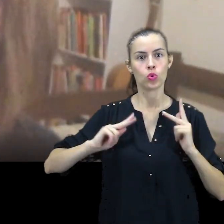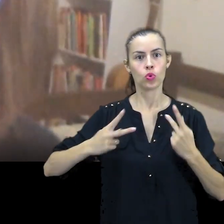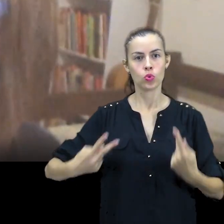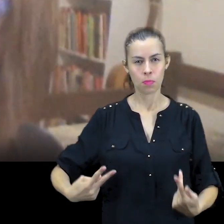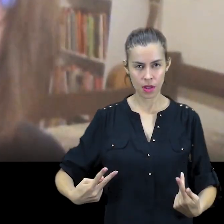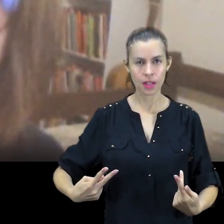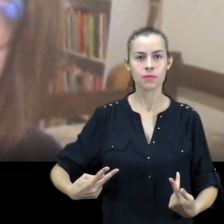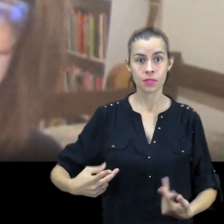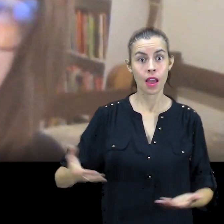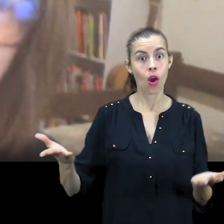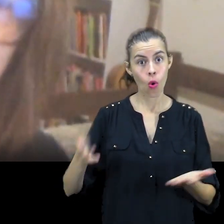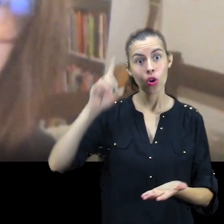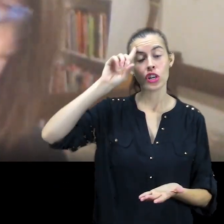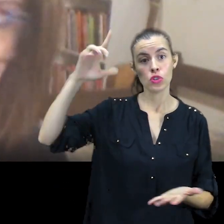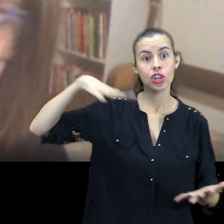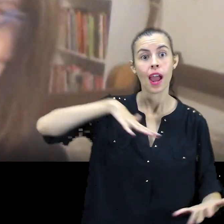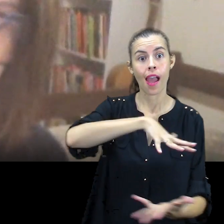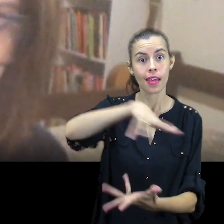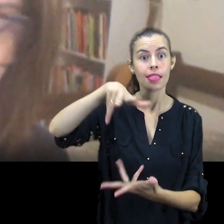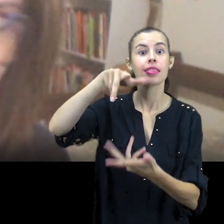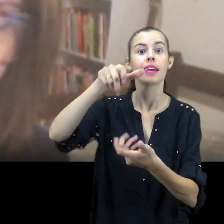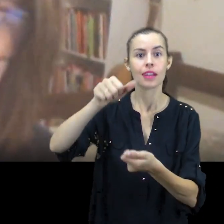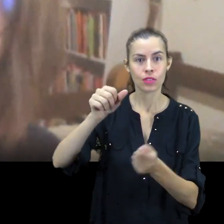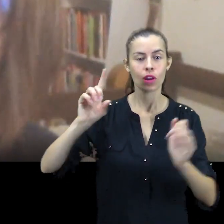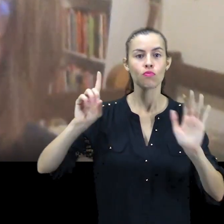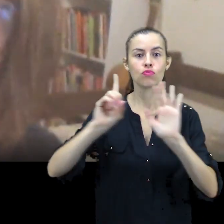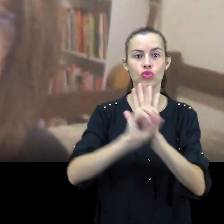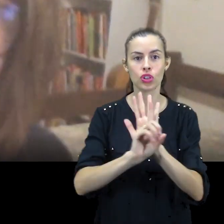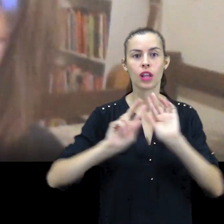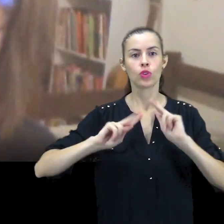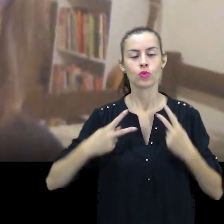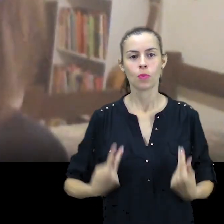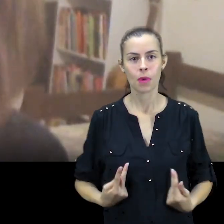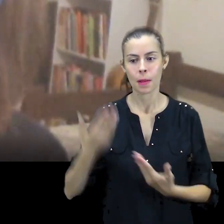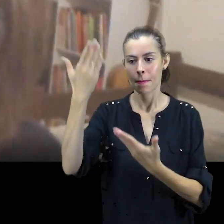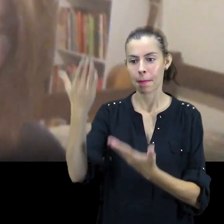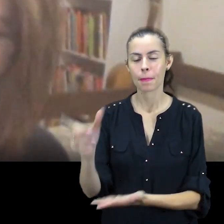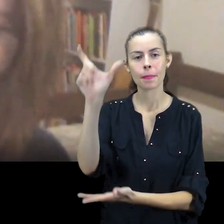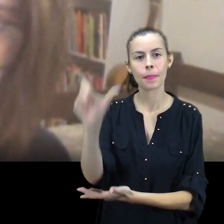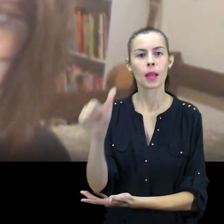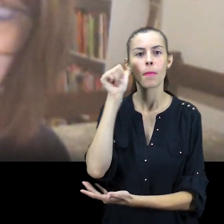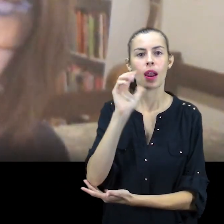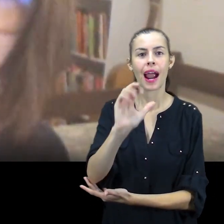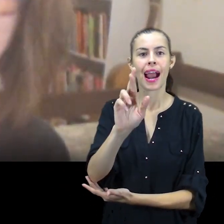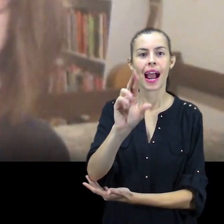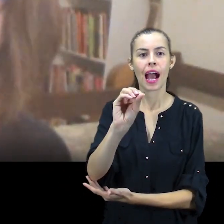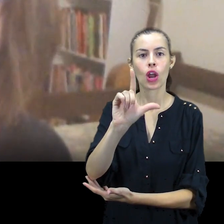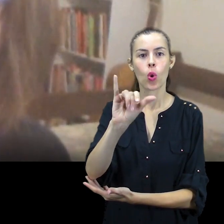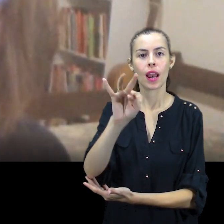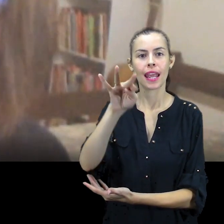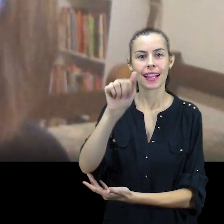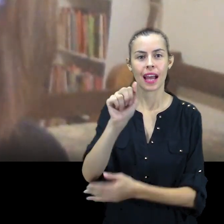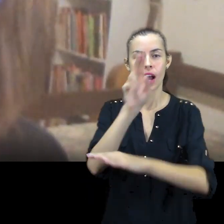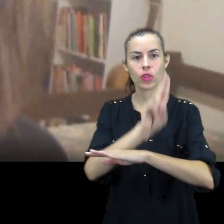nós conseguimos organizar esse encontro e ter a participação de vocês, da Carolina Mendonça, da UFBA, que